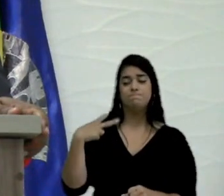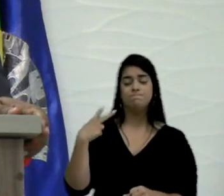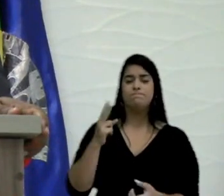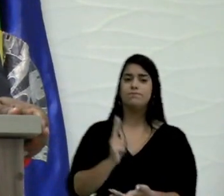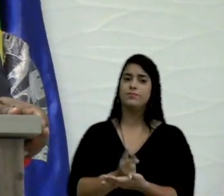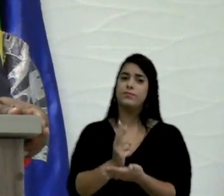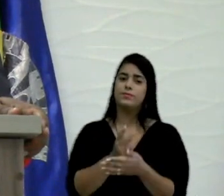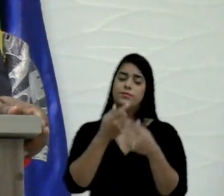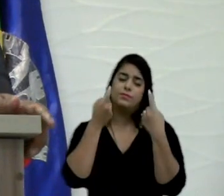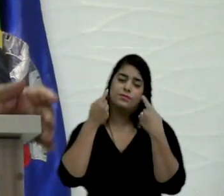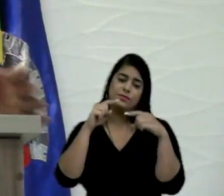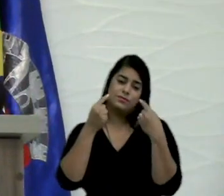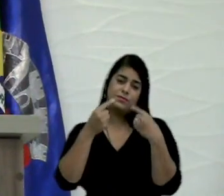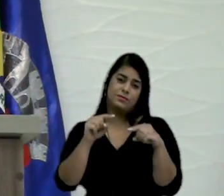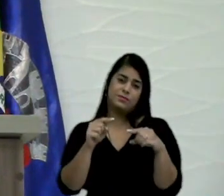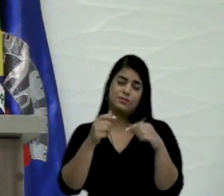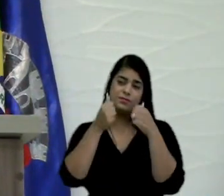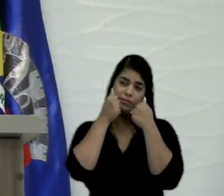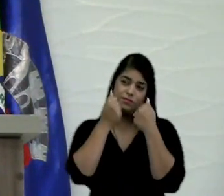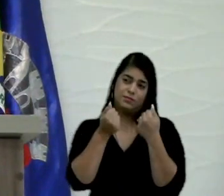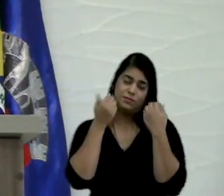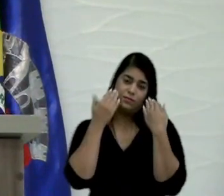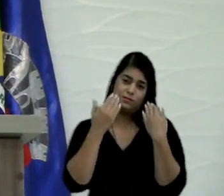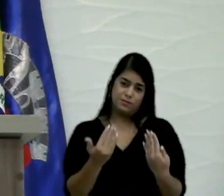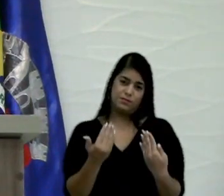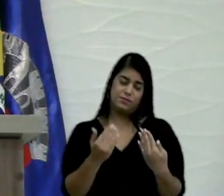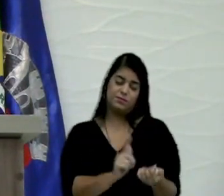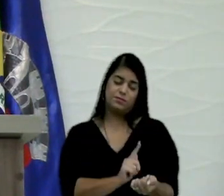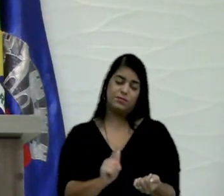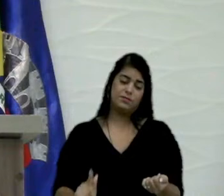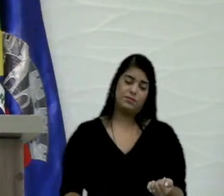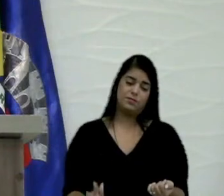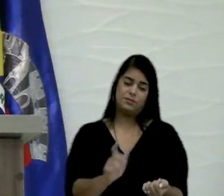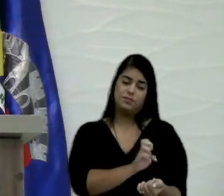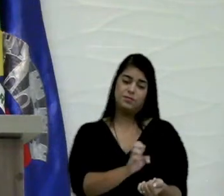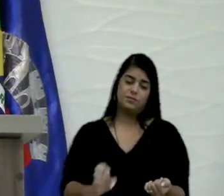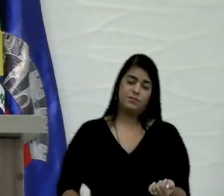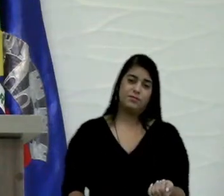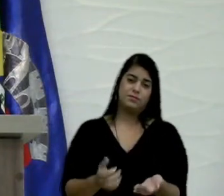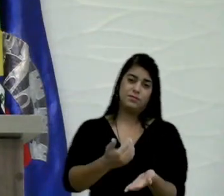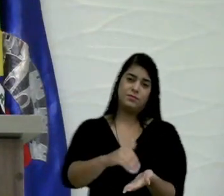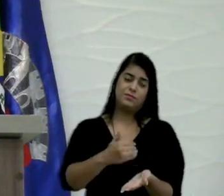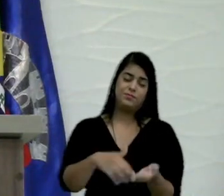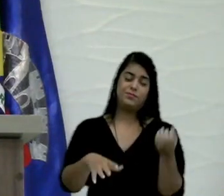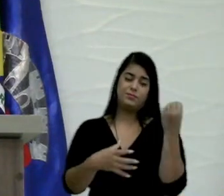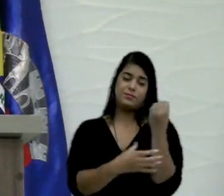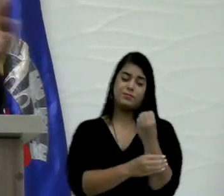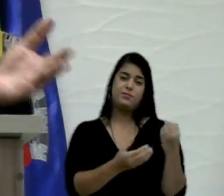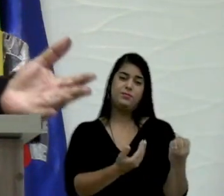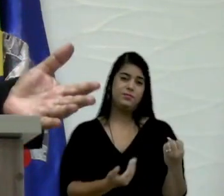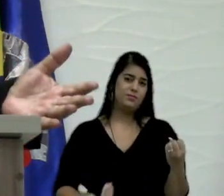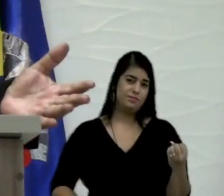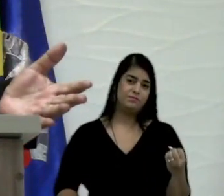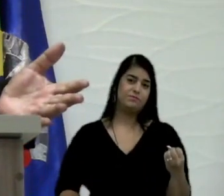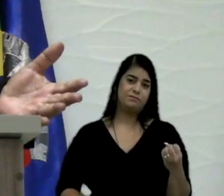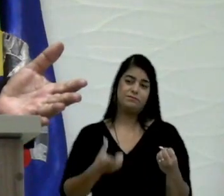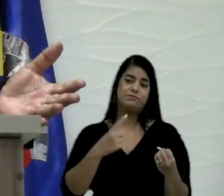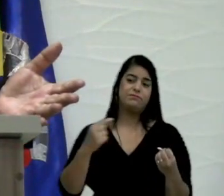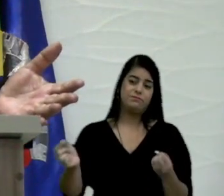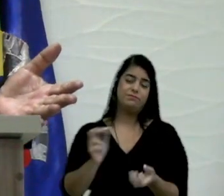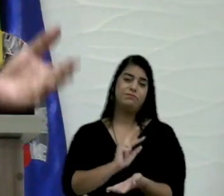reclamou a audiência com o governo do estado com a Secretaria de Segurança Pública Eu já fui